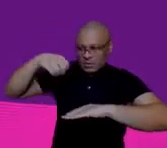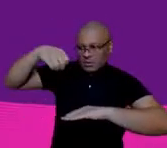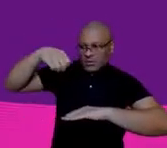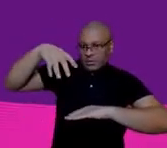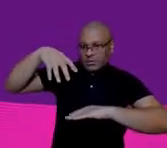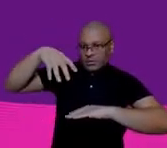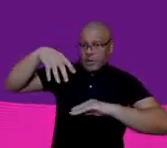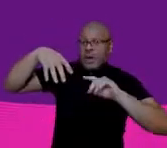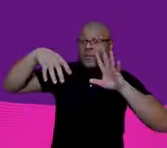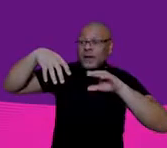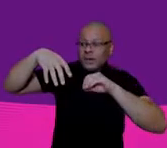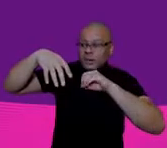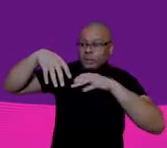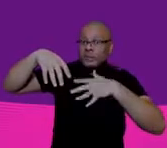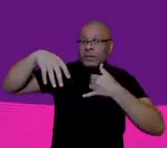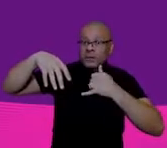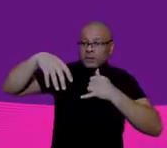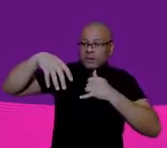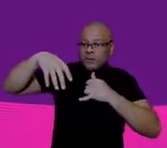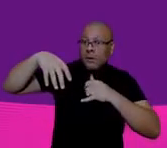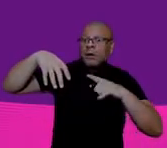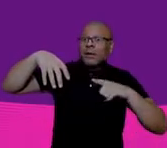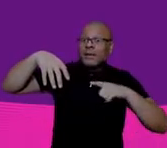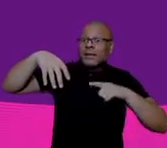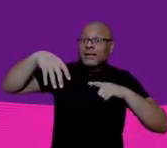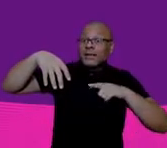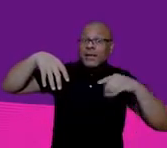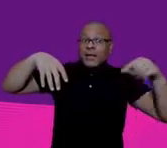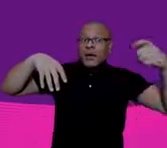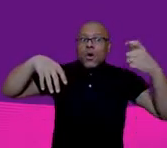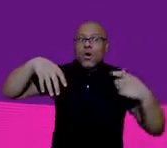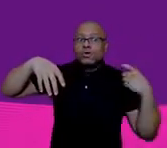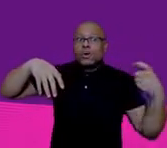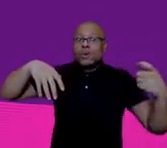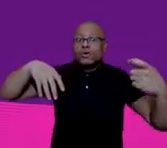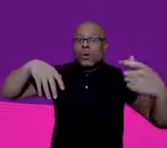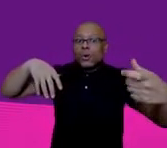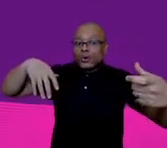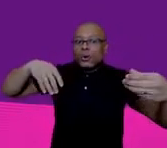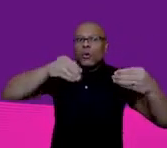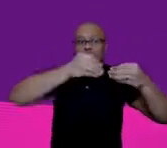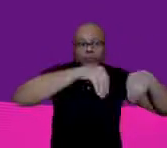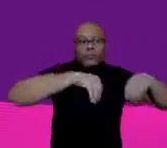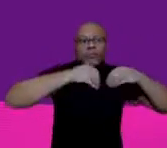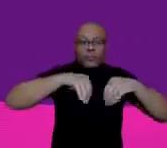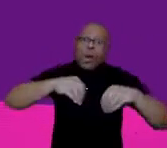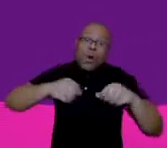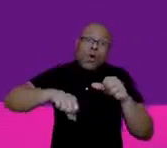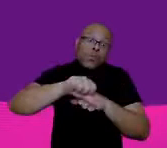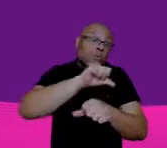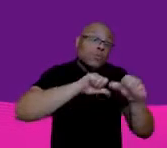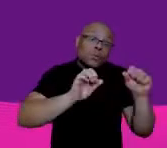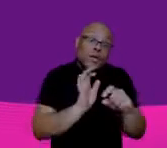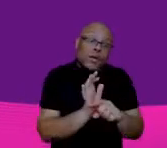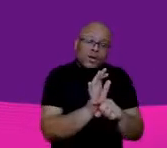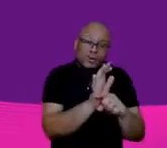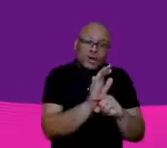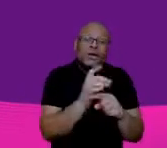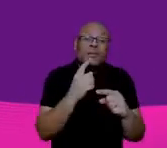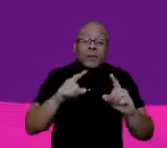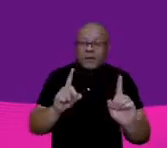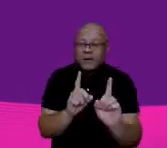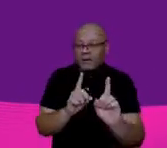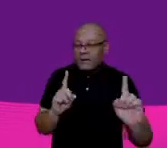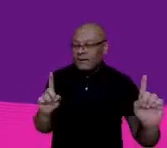energia elétrica, você tem interferências em bairros distantes. Essa é a ideia, já que a conectividade entre essas estruturas é tanto